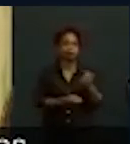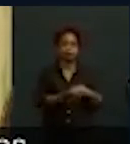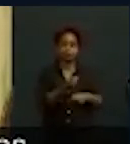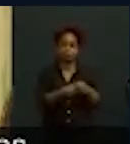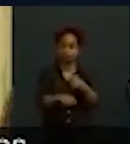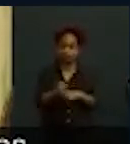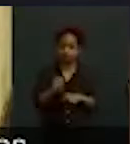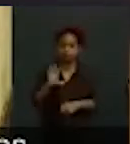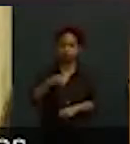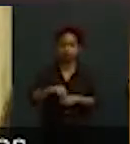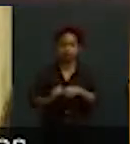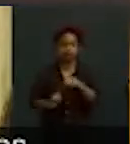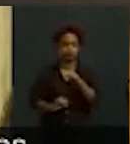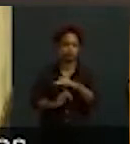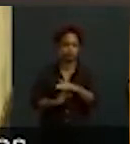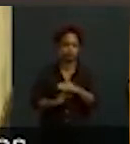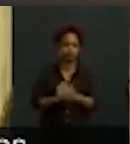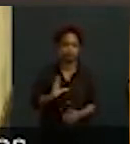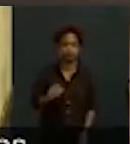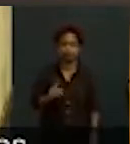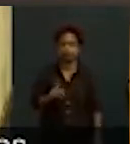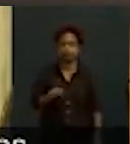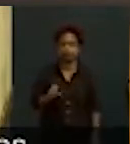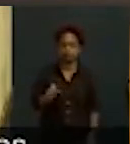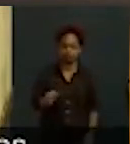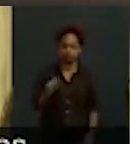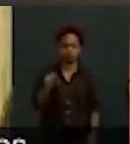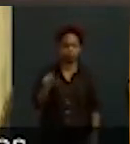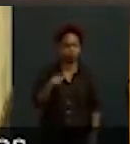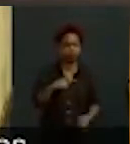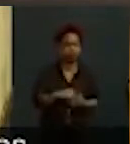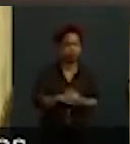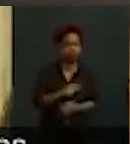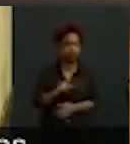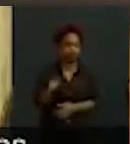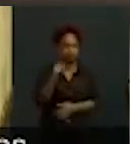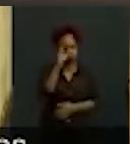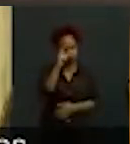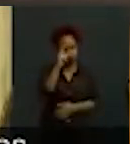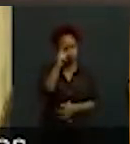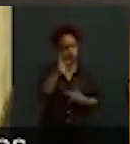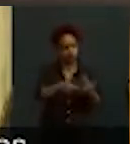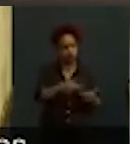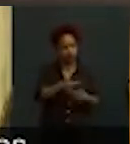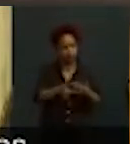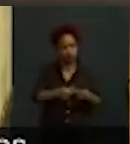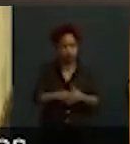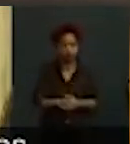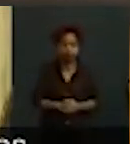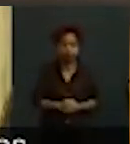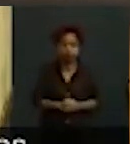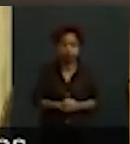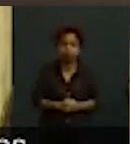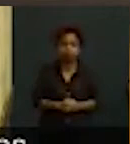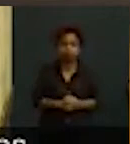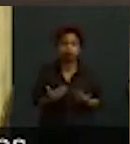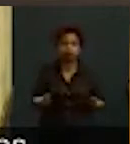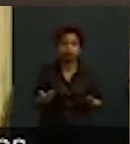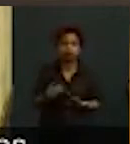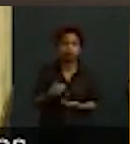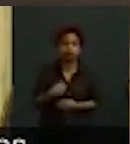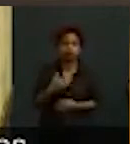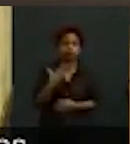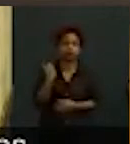Administrativo e Institucional de Campos, onde cotidianamente trabalhava. Será